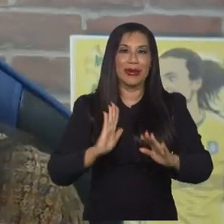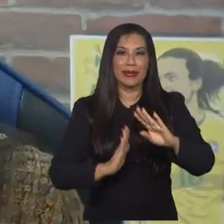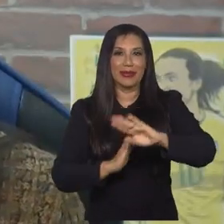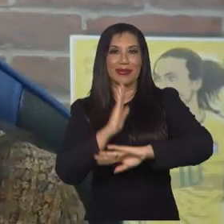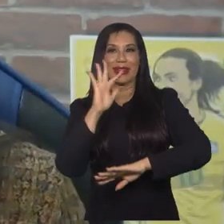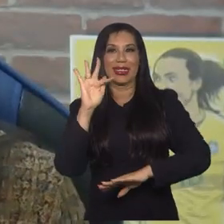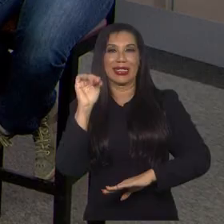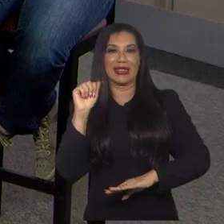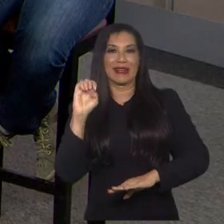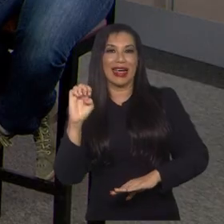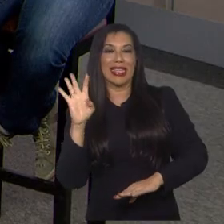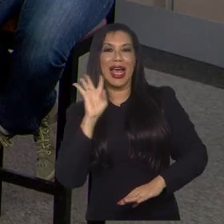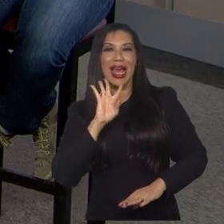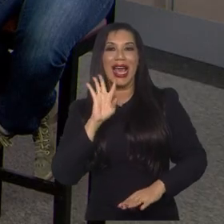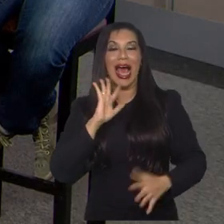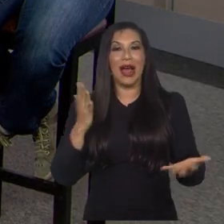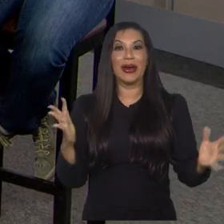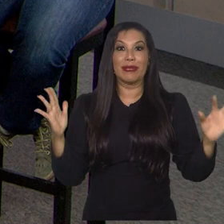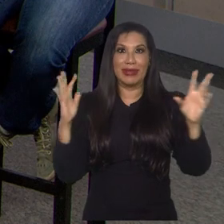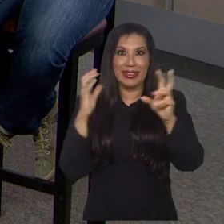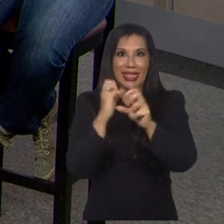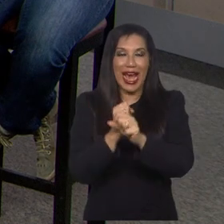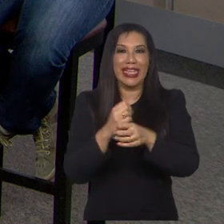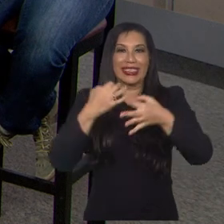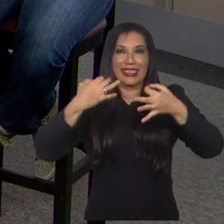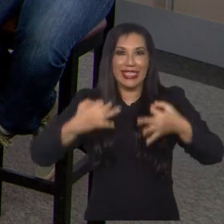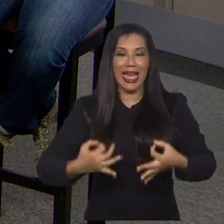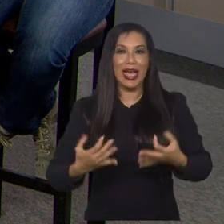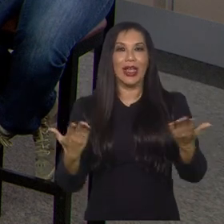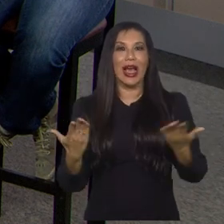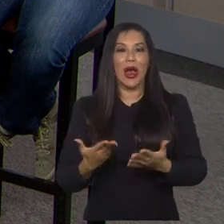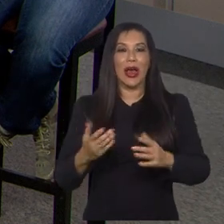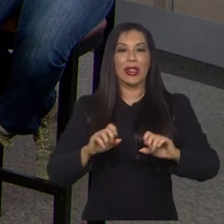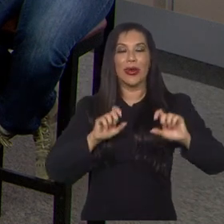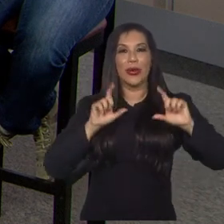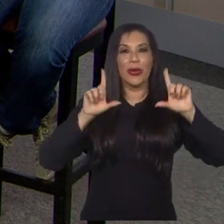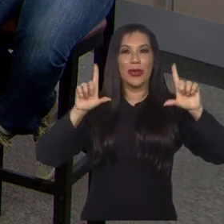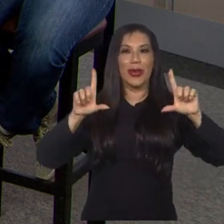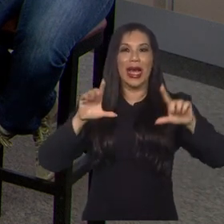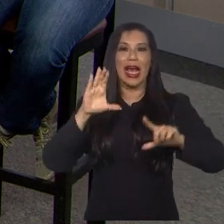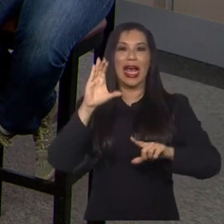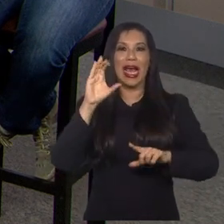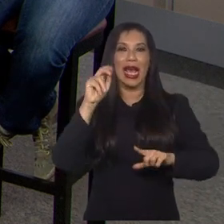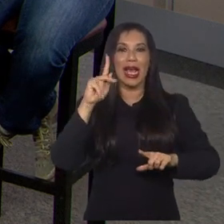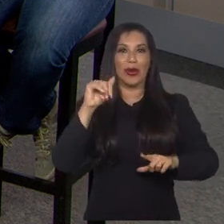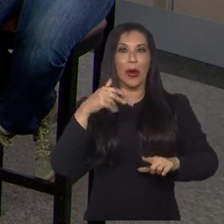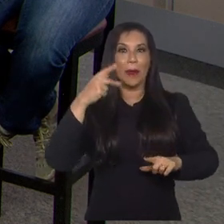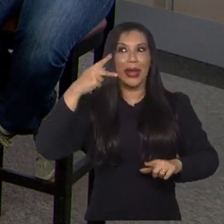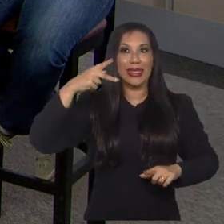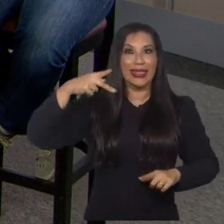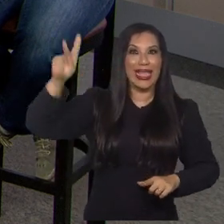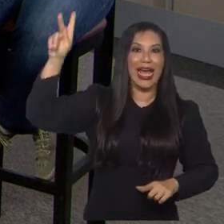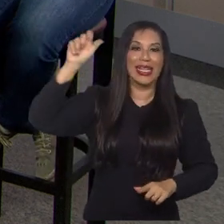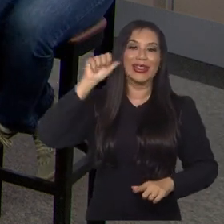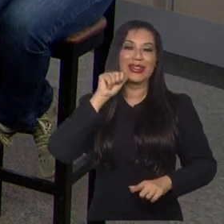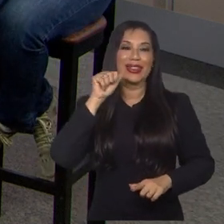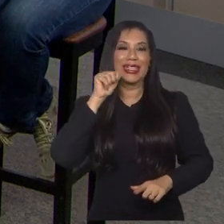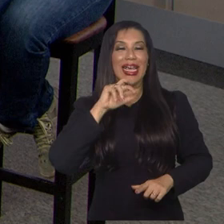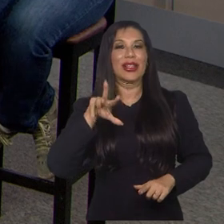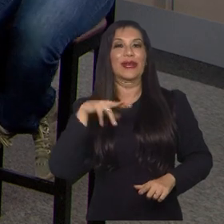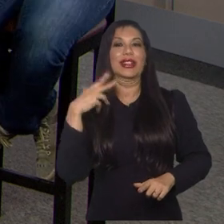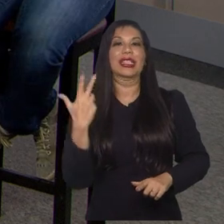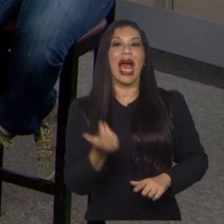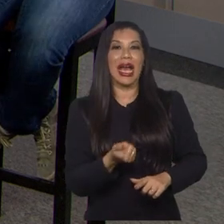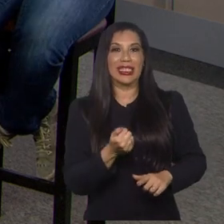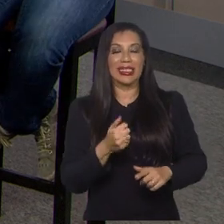fase. Beleza. Agora, para encerrar de fato mesmo, a gente tem um quadrinho que a Copa vai ser dela. Quem